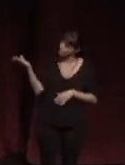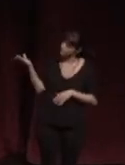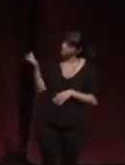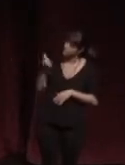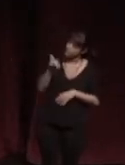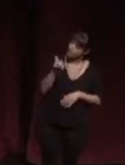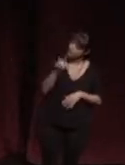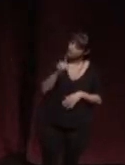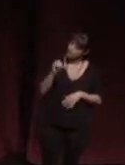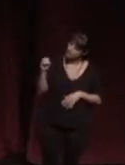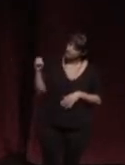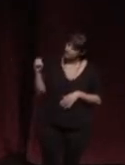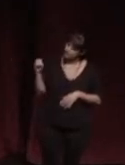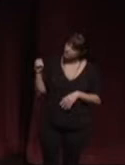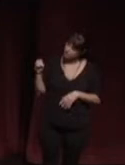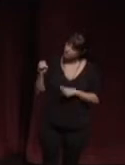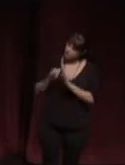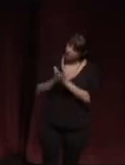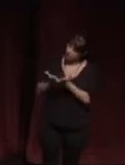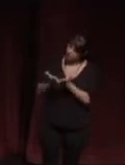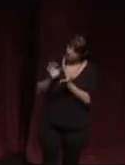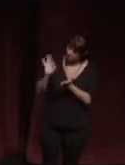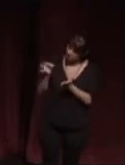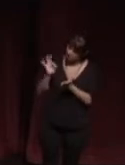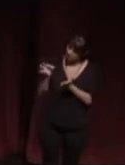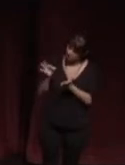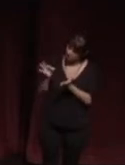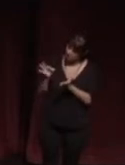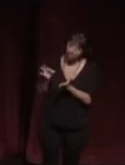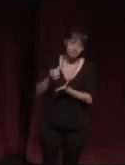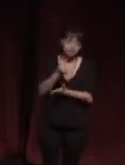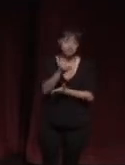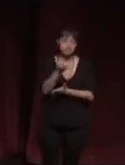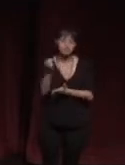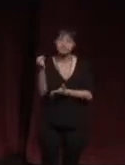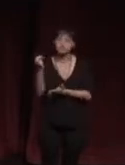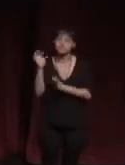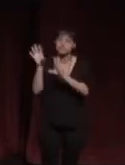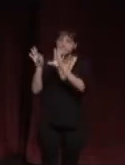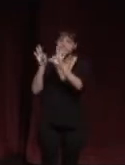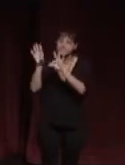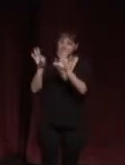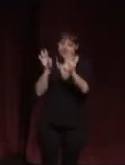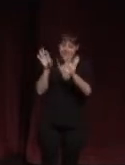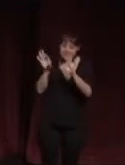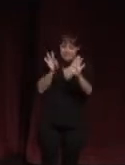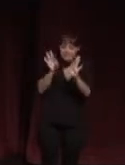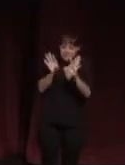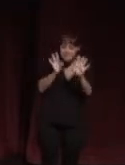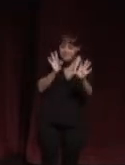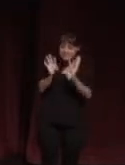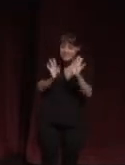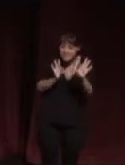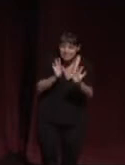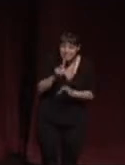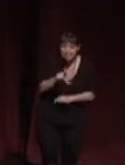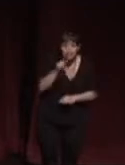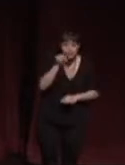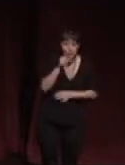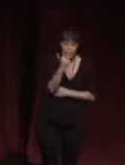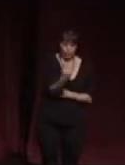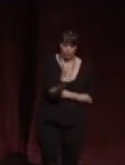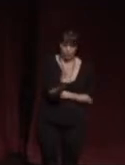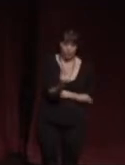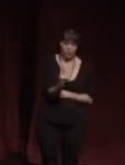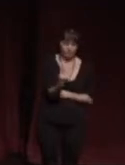original das editoras? Obrigado. A gente vai descendo, descendo, descendo. Olha que corte no coração você ter que escolher só